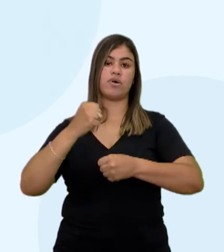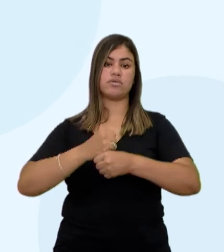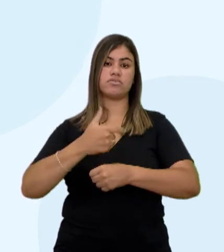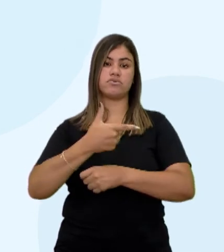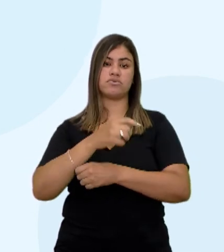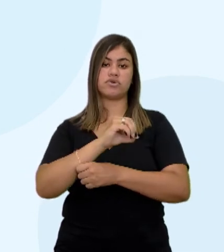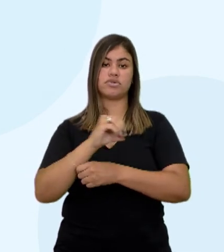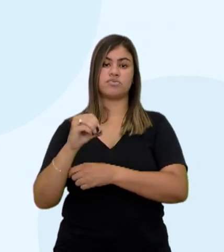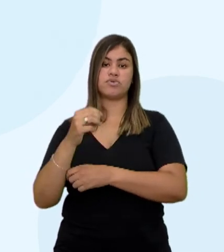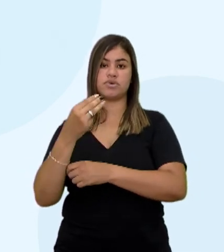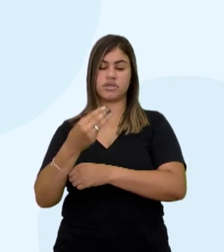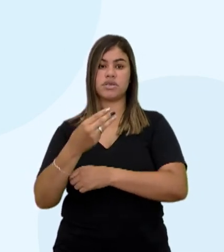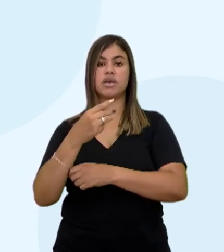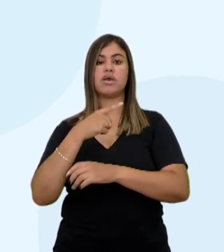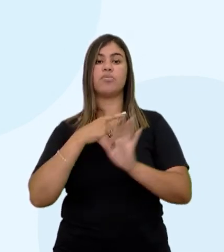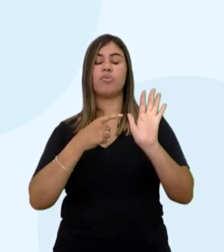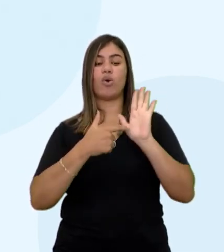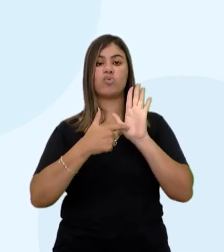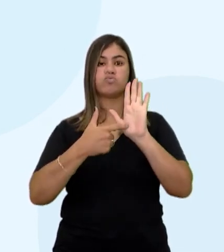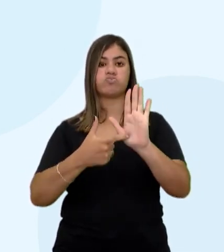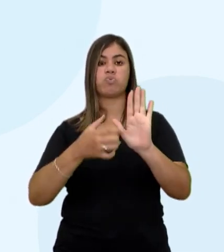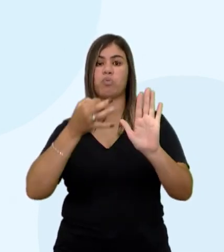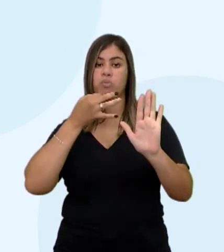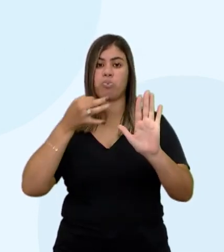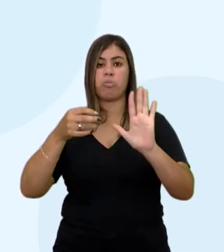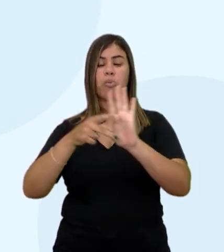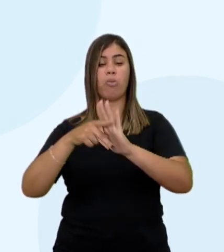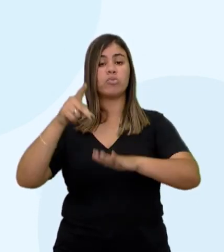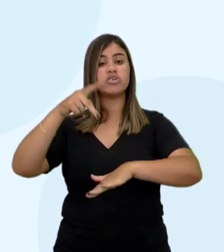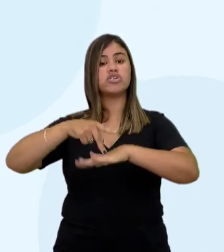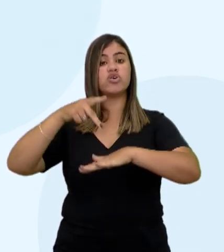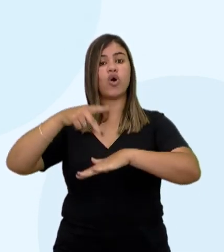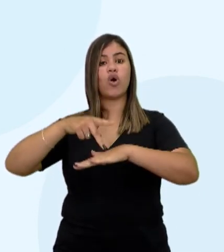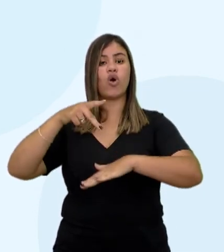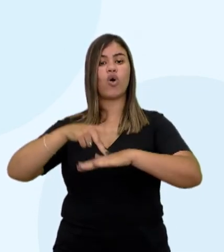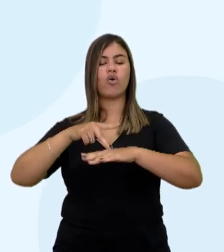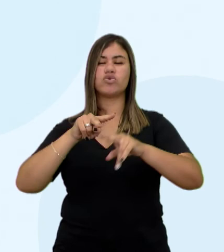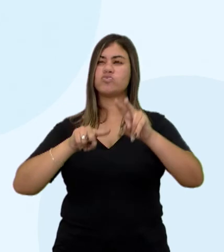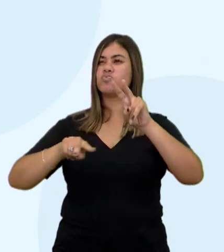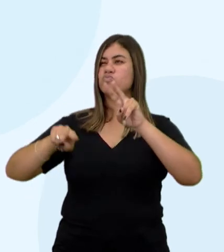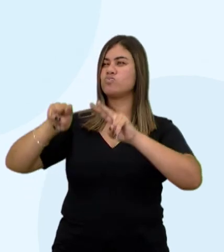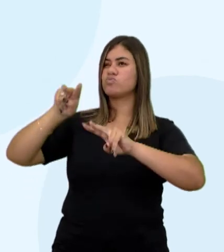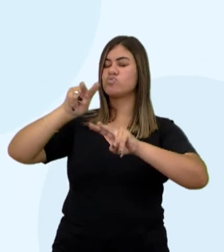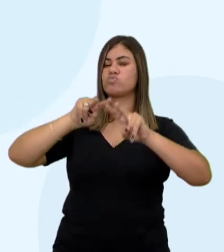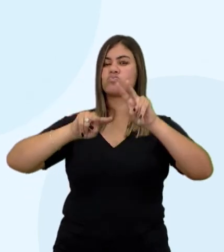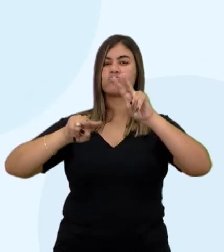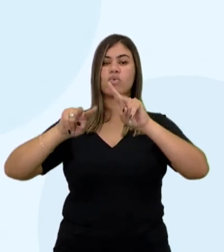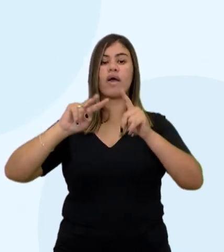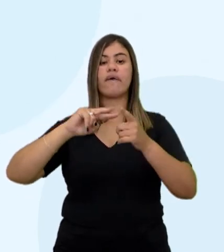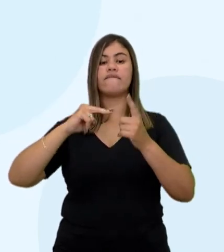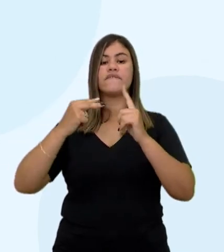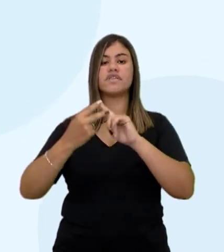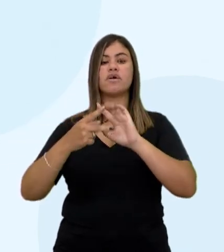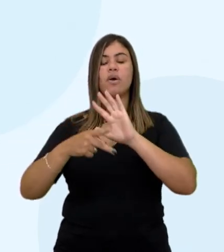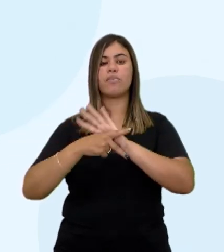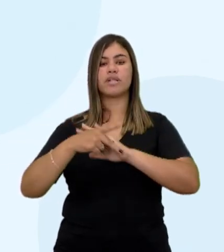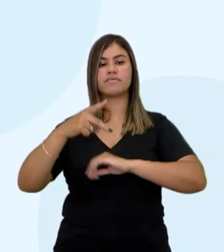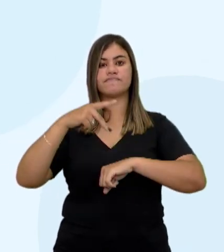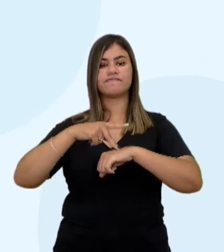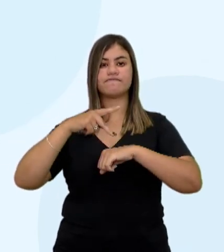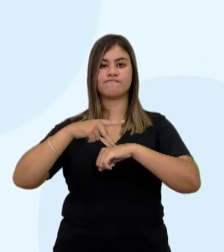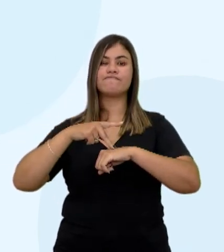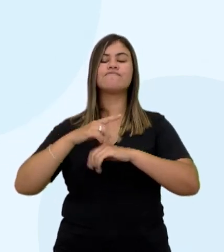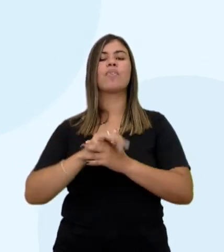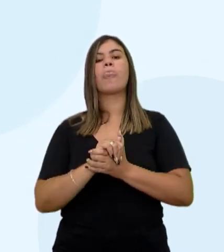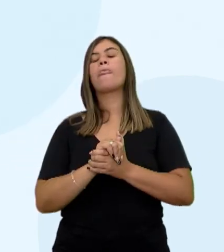do ponto de vista de 2 rochas. Olha que interessante. Passa-se o tempo, mas olhando-se na visão de 2 rochas. E aí